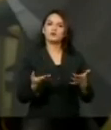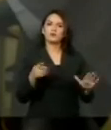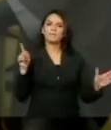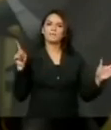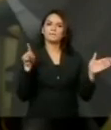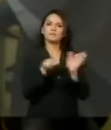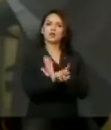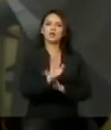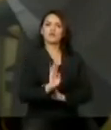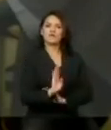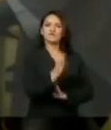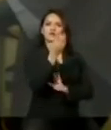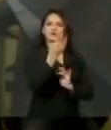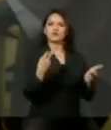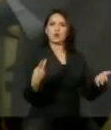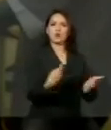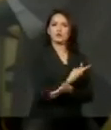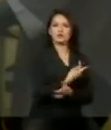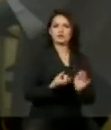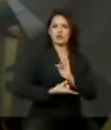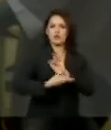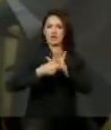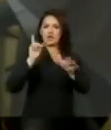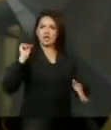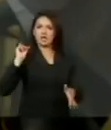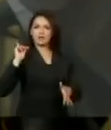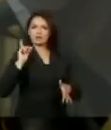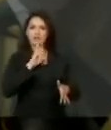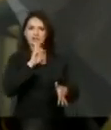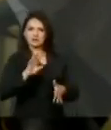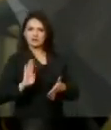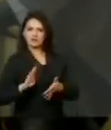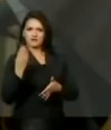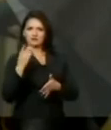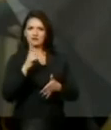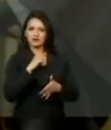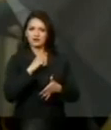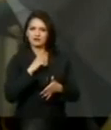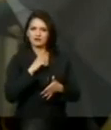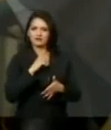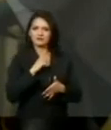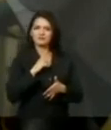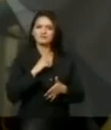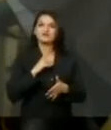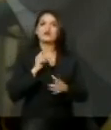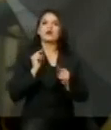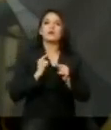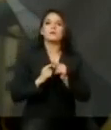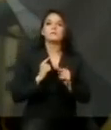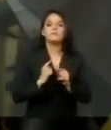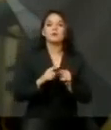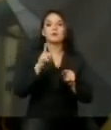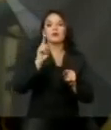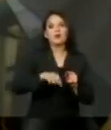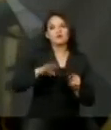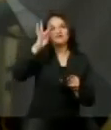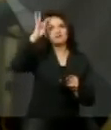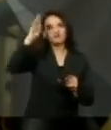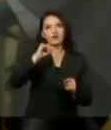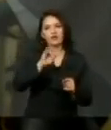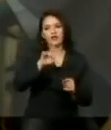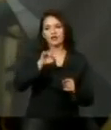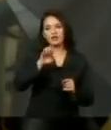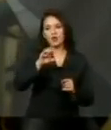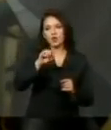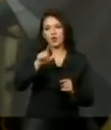aparecem antes mesmo que falsa as respostas possam ser dadas a maioria das perguntas ali existe o campo da ideologia será então que